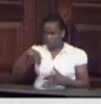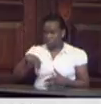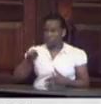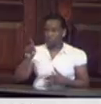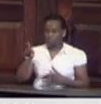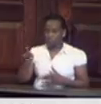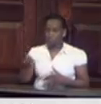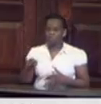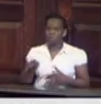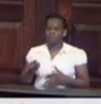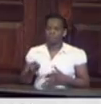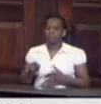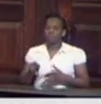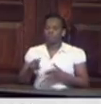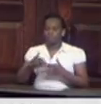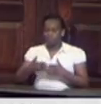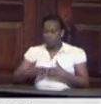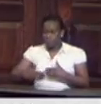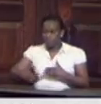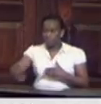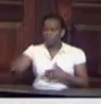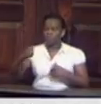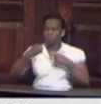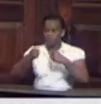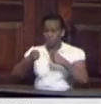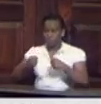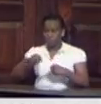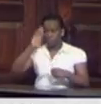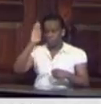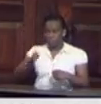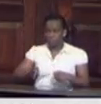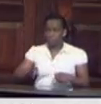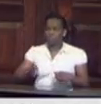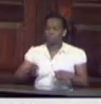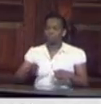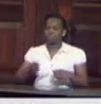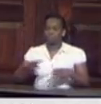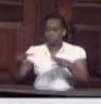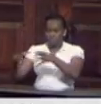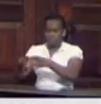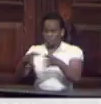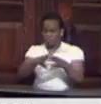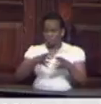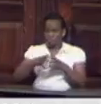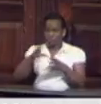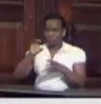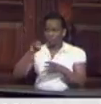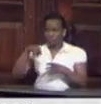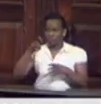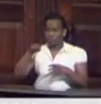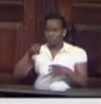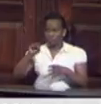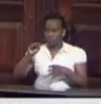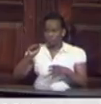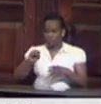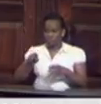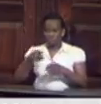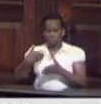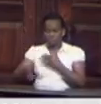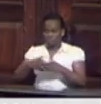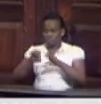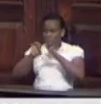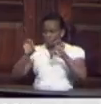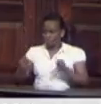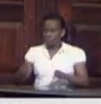ele passa a dar força direta às comunas, independente das estruturas de